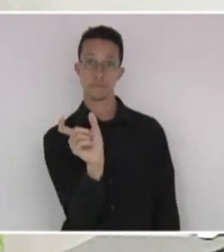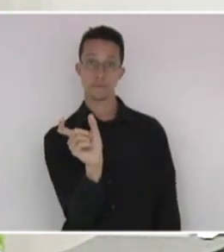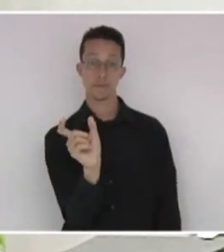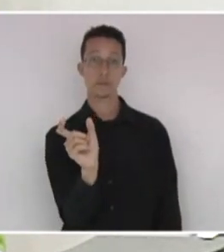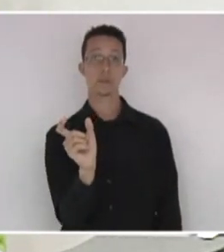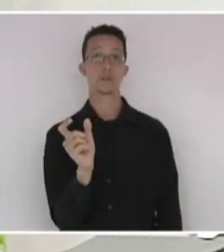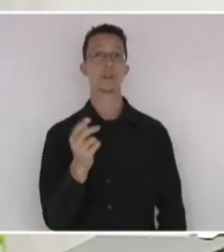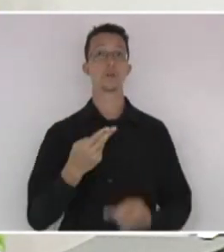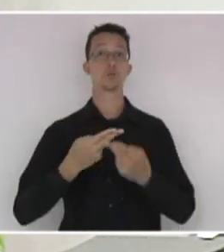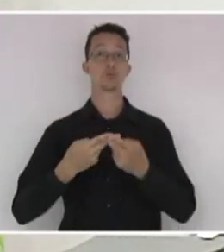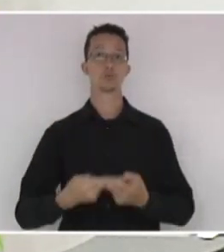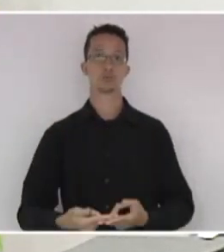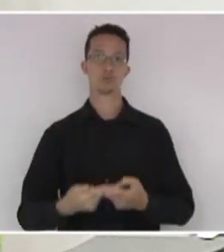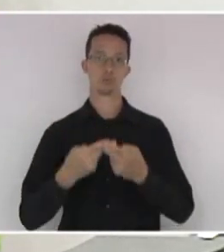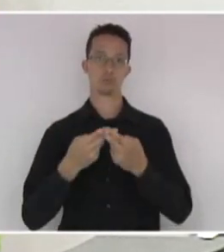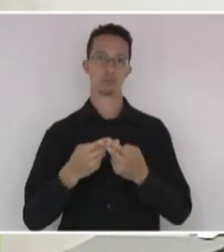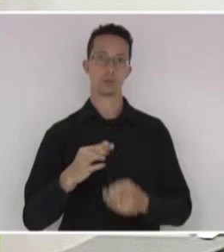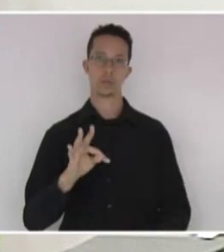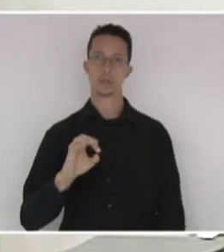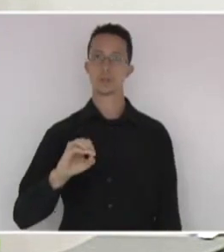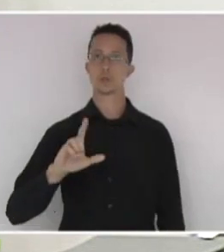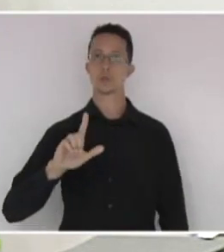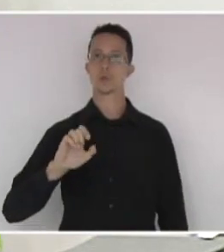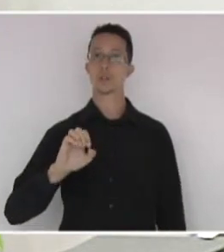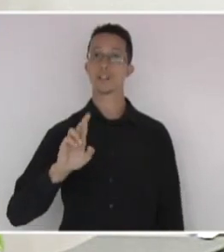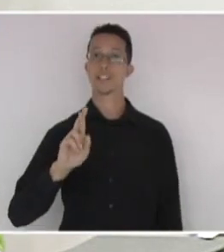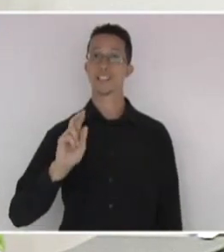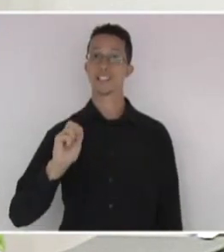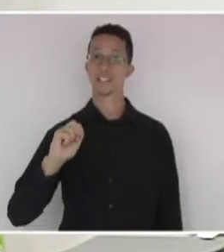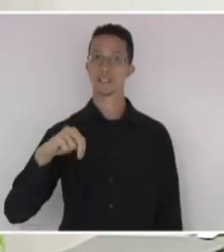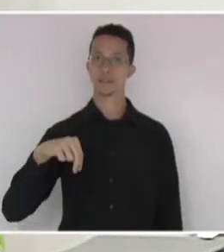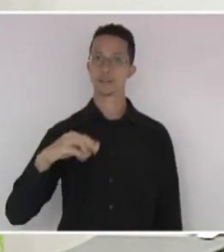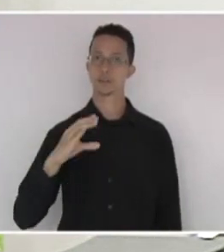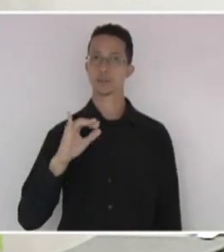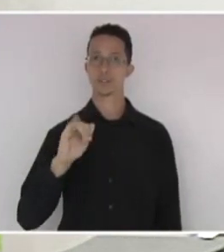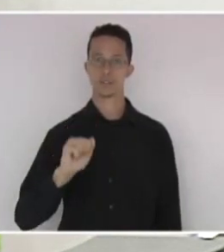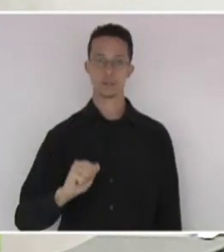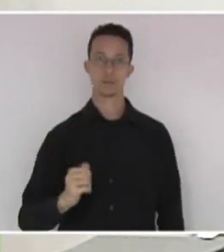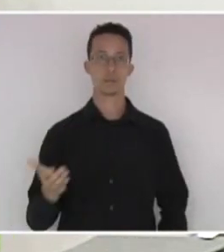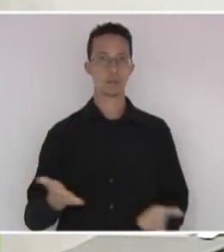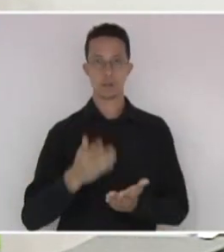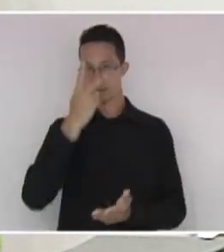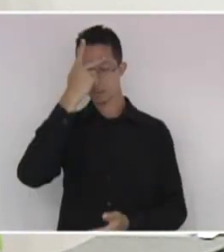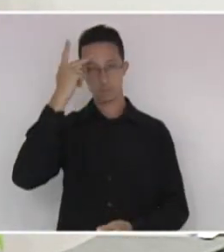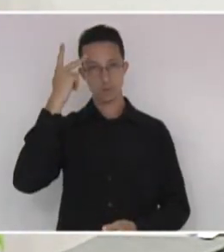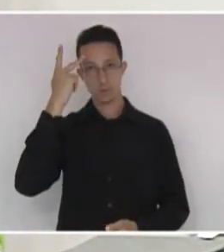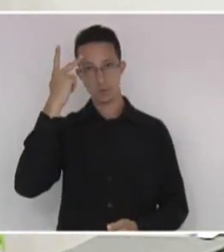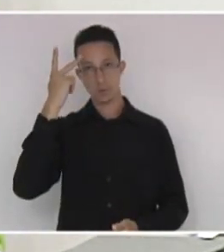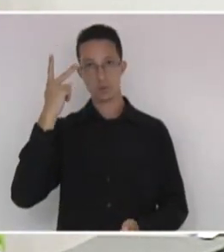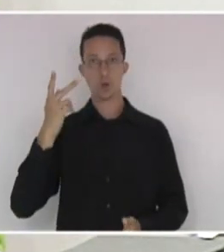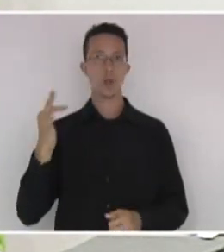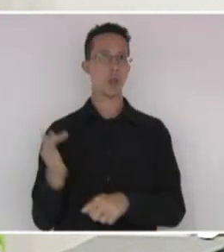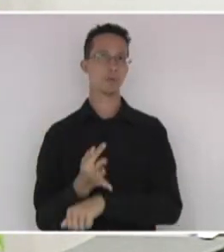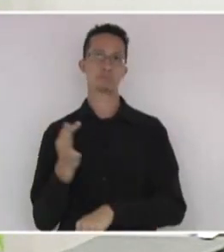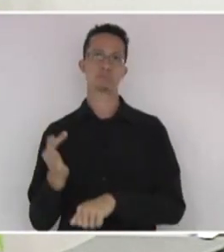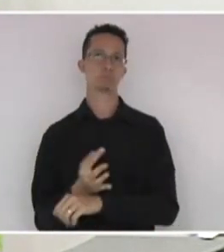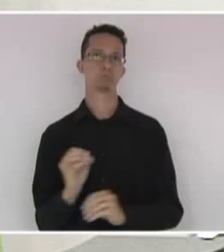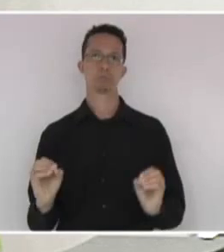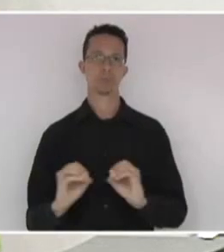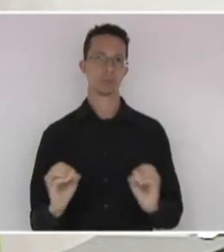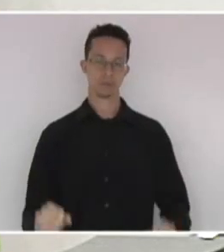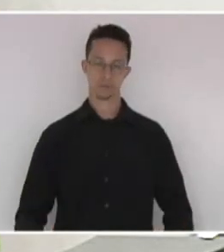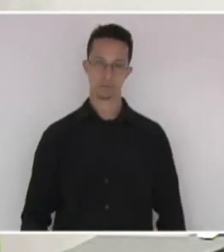tolerância. A gente está vivendo um momento de intolerâncias, intolerâncias